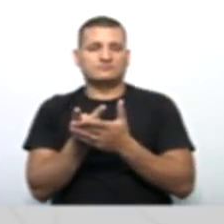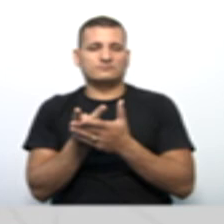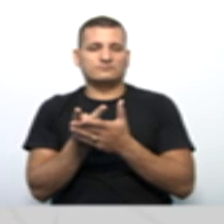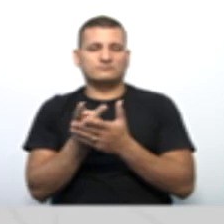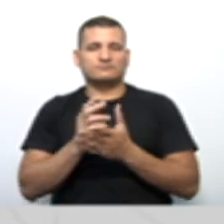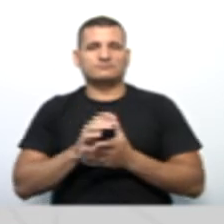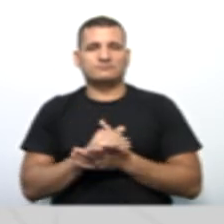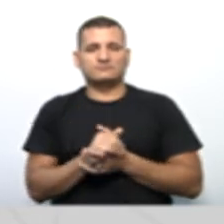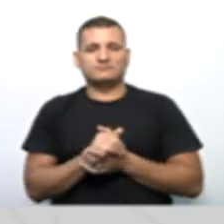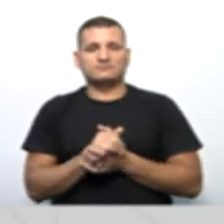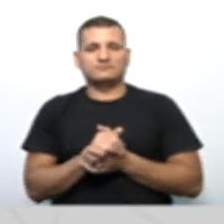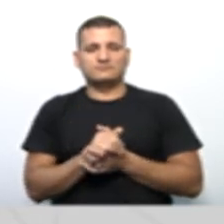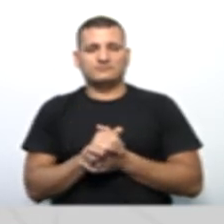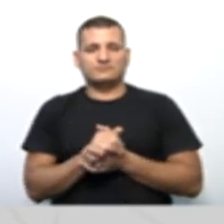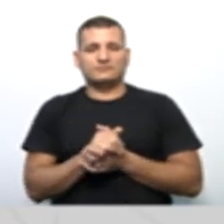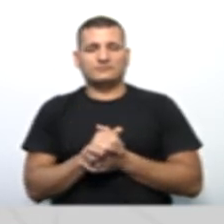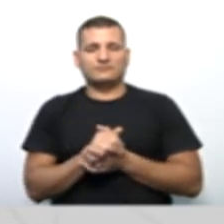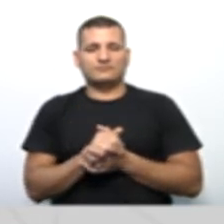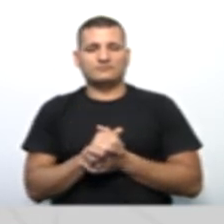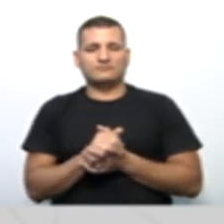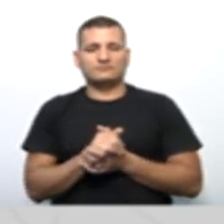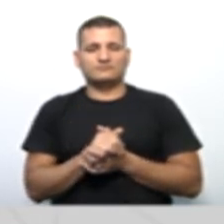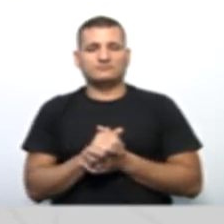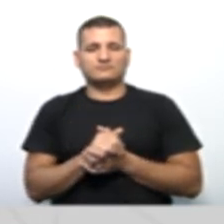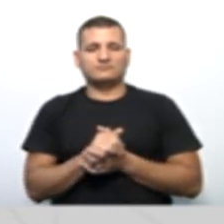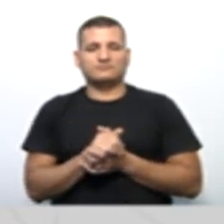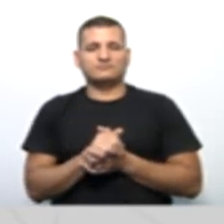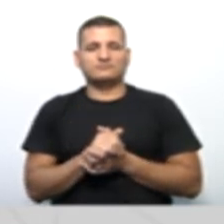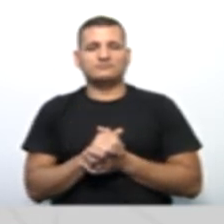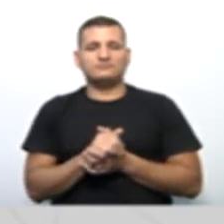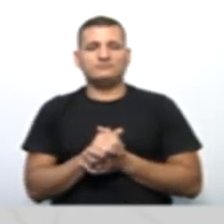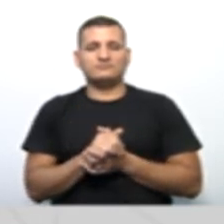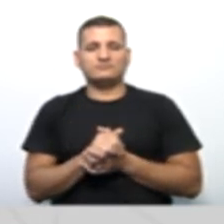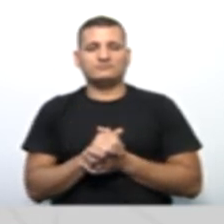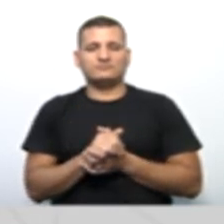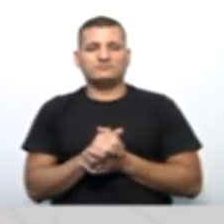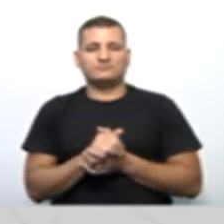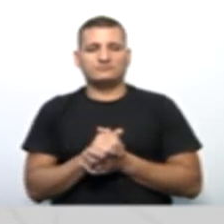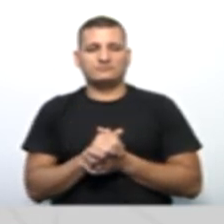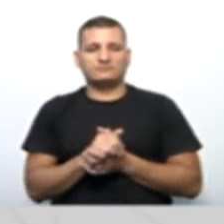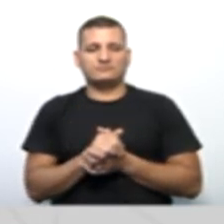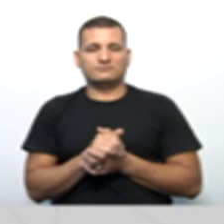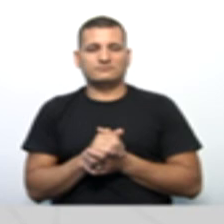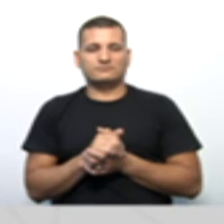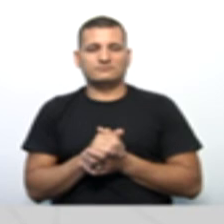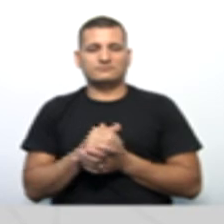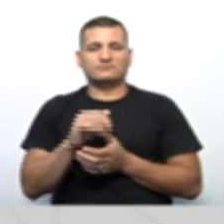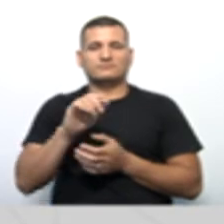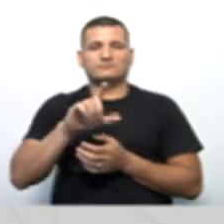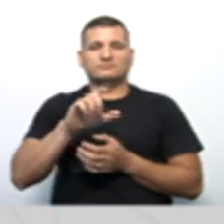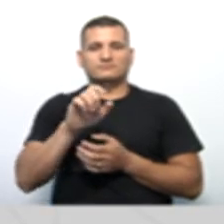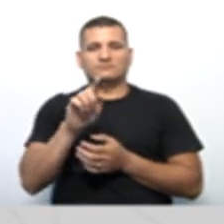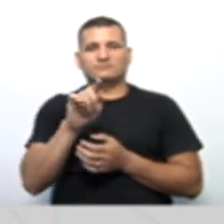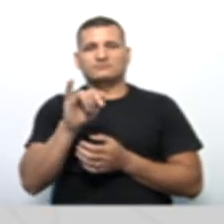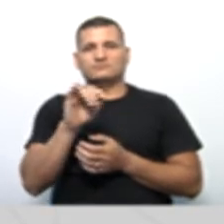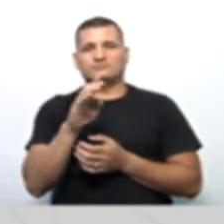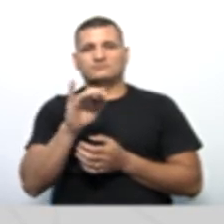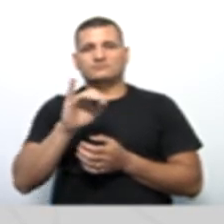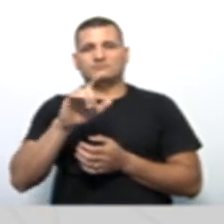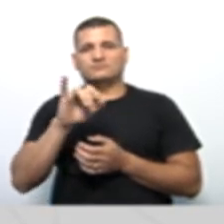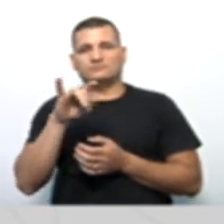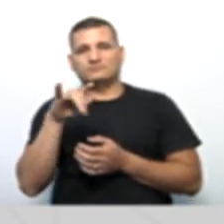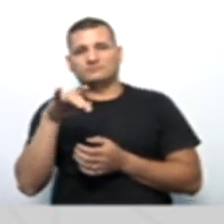que o que vem na telha então aí usa coloca como padrão ea gente usa então legibilidade leitura